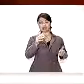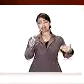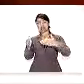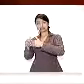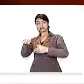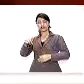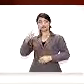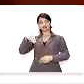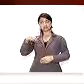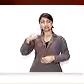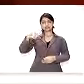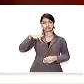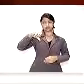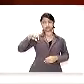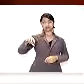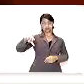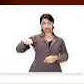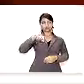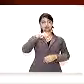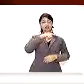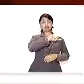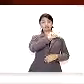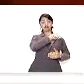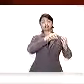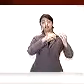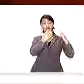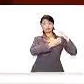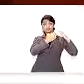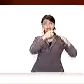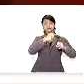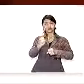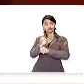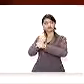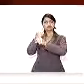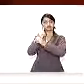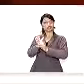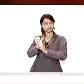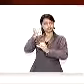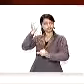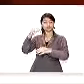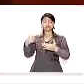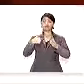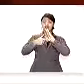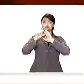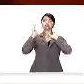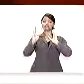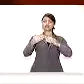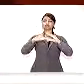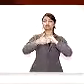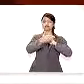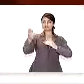79.79 com a empresa Castilho Engenharia e Empreendimentos sa conforme relatório votos previamente